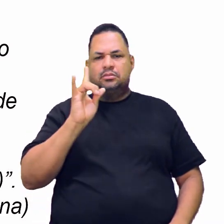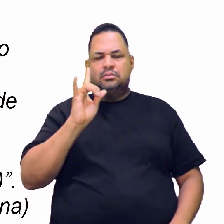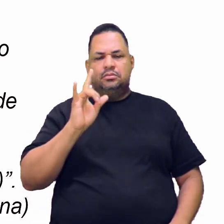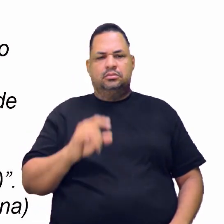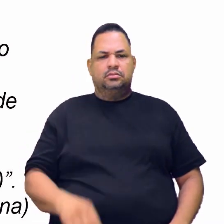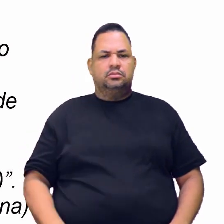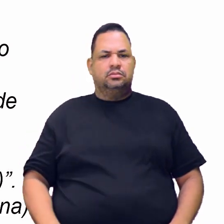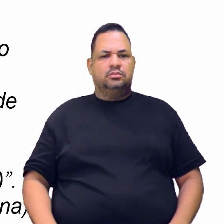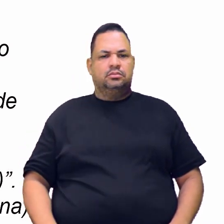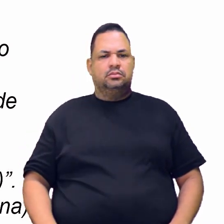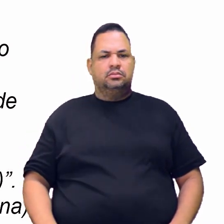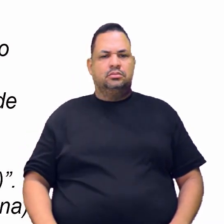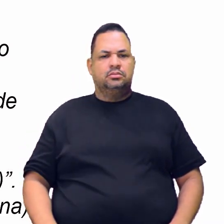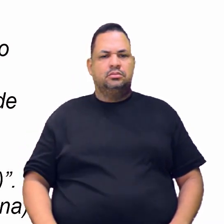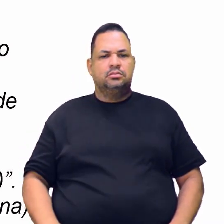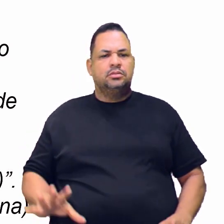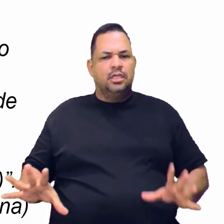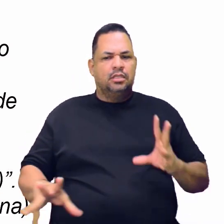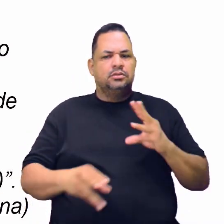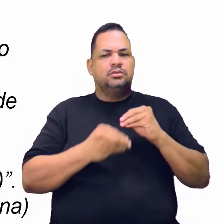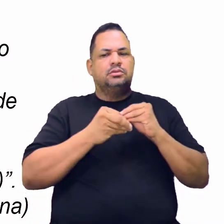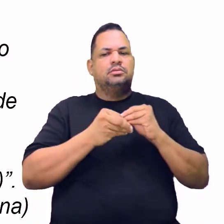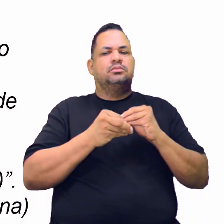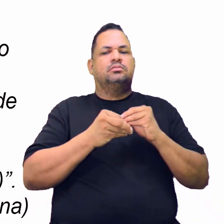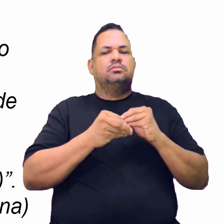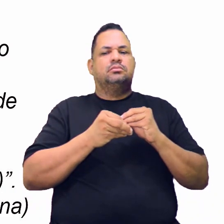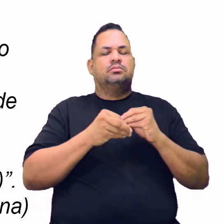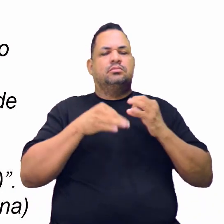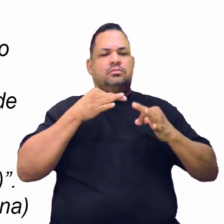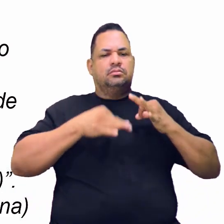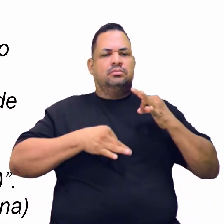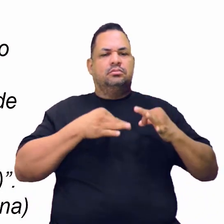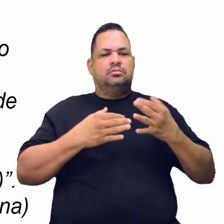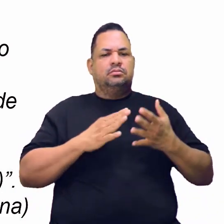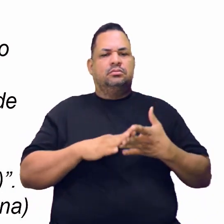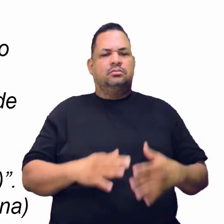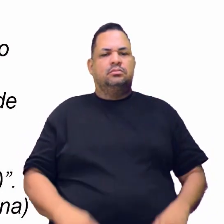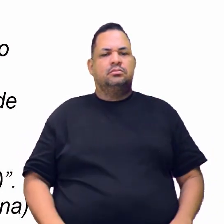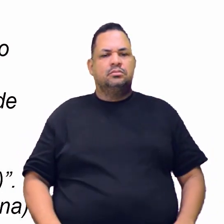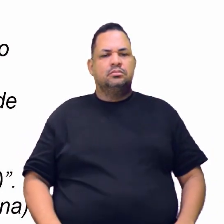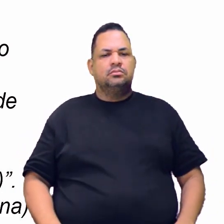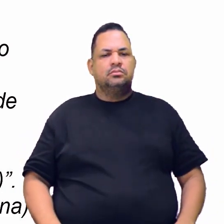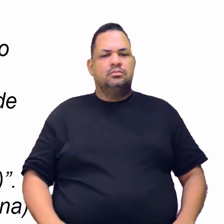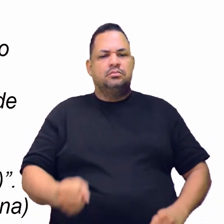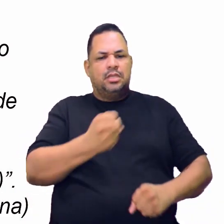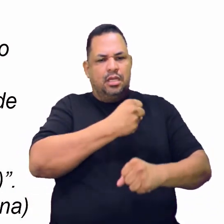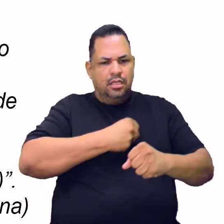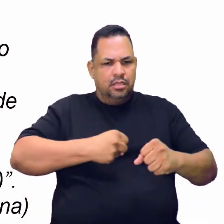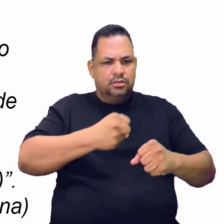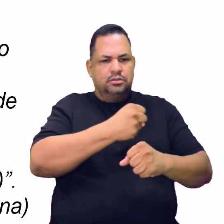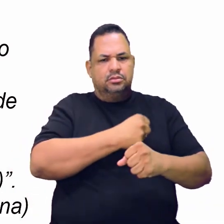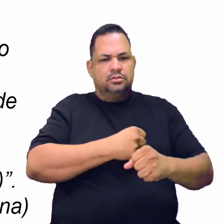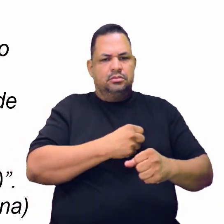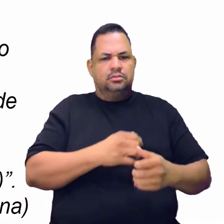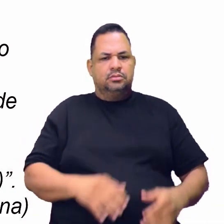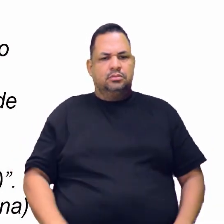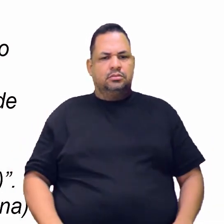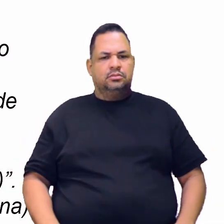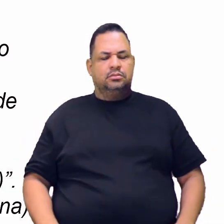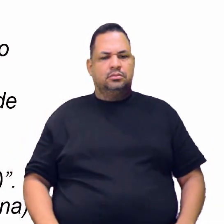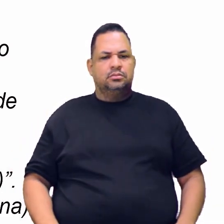tá narrando. Adicione, né? A seguir, aí vai dizendo, mexa. Então, aqui você